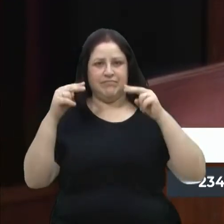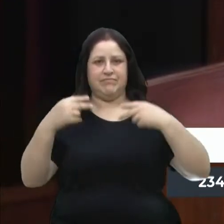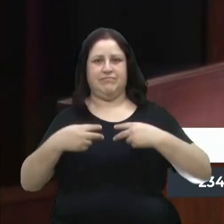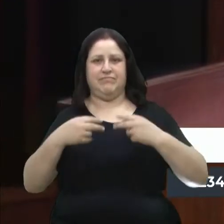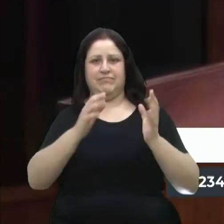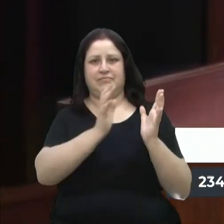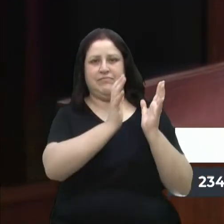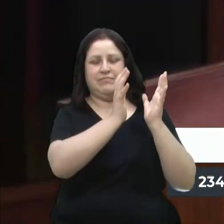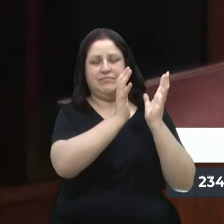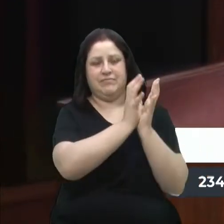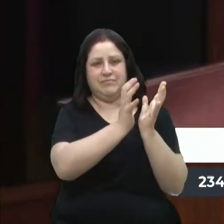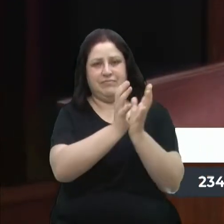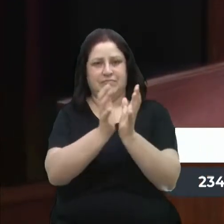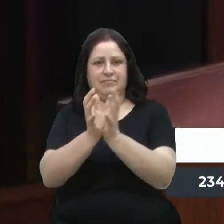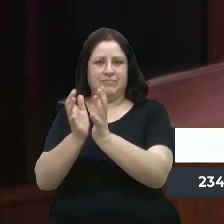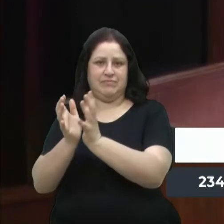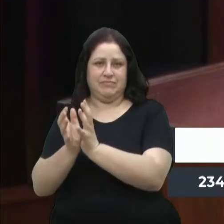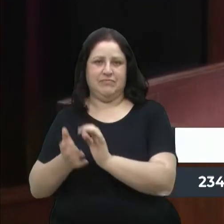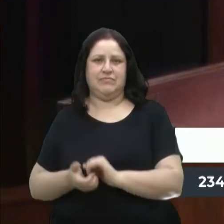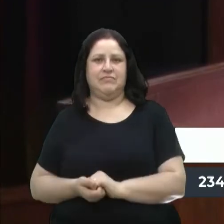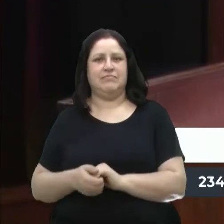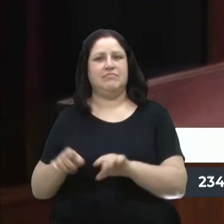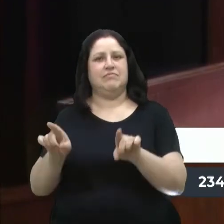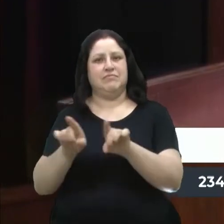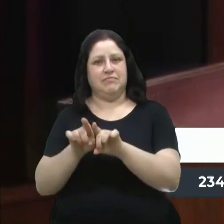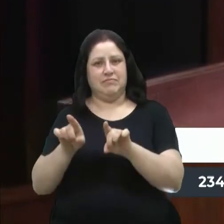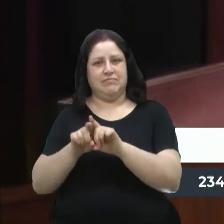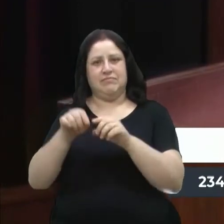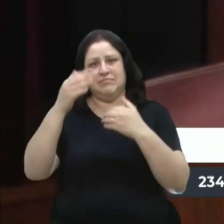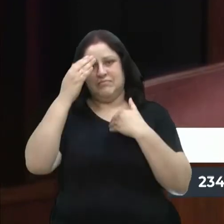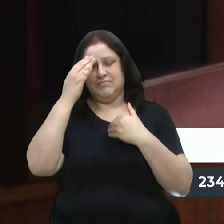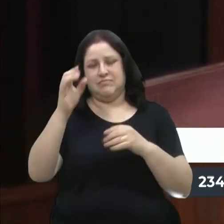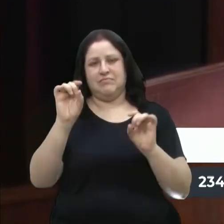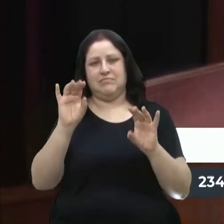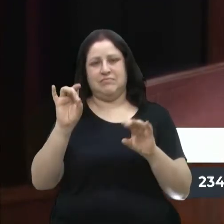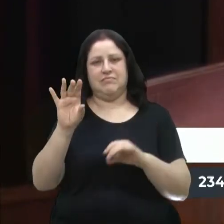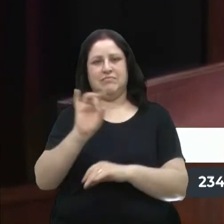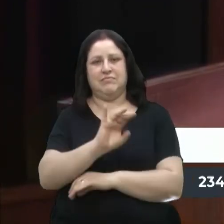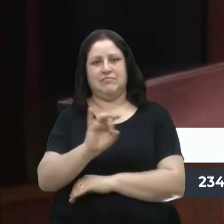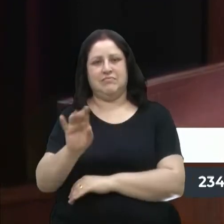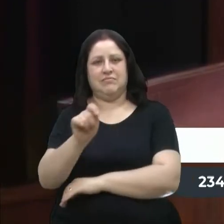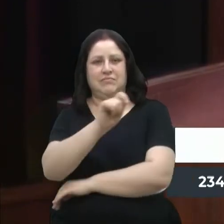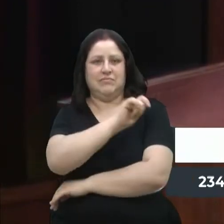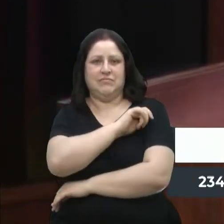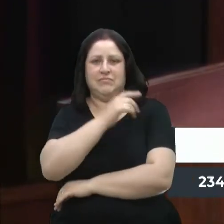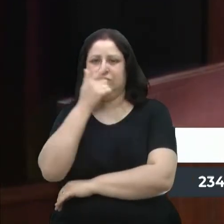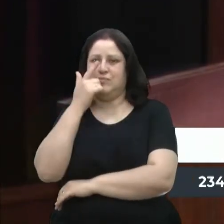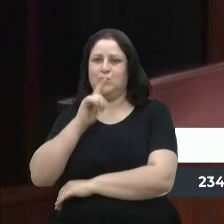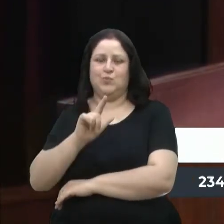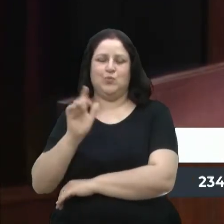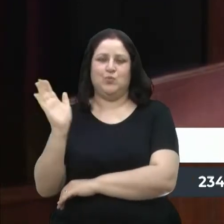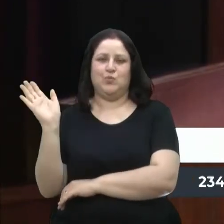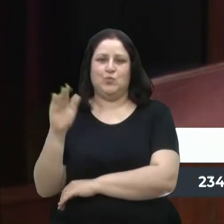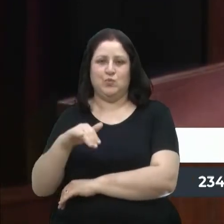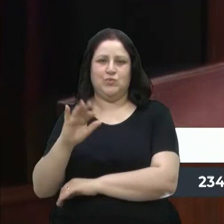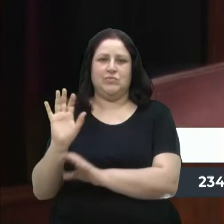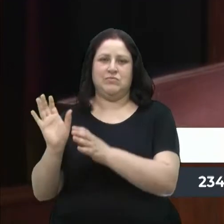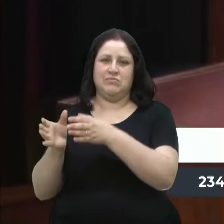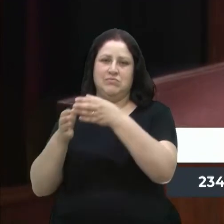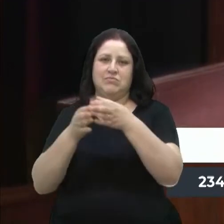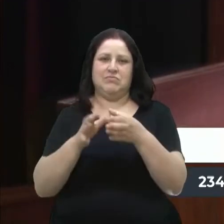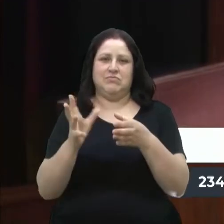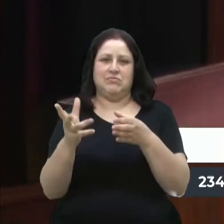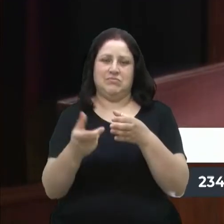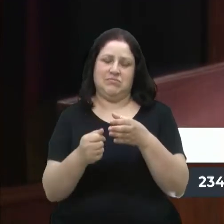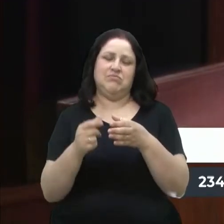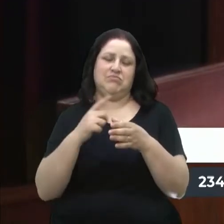colegas um agradecimento especial aos nossos alunos que estão aqui não conseguimos trazer todos né mas